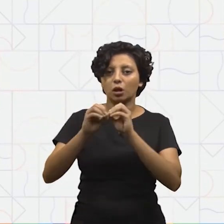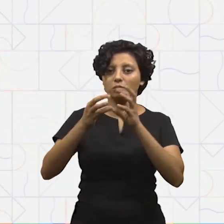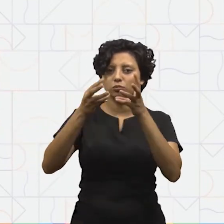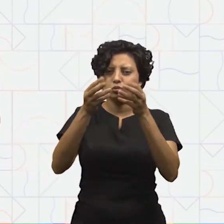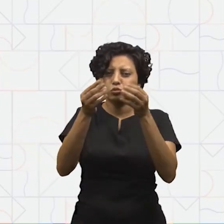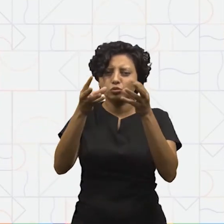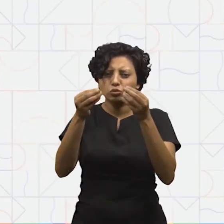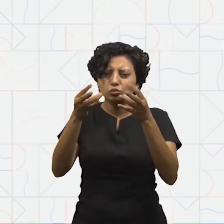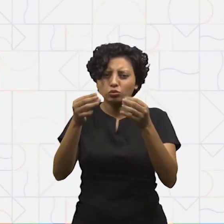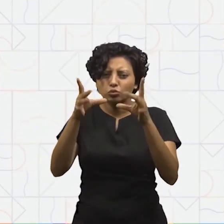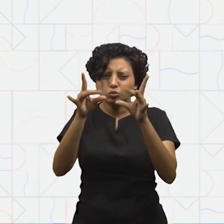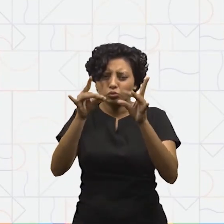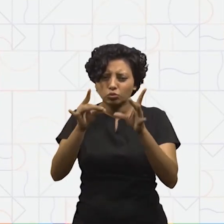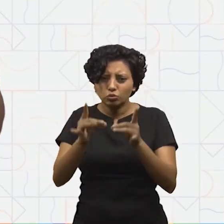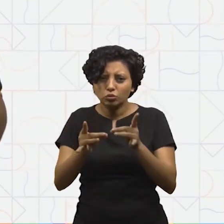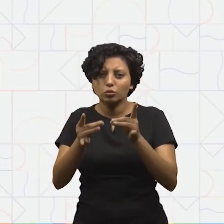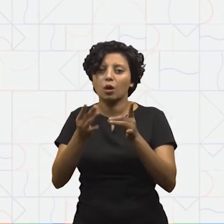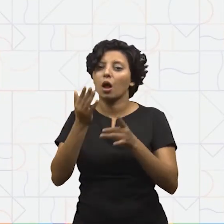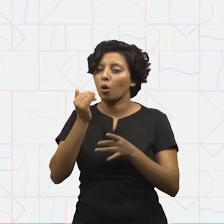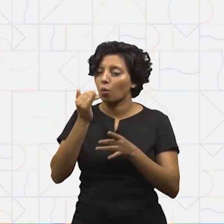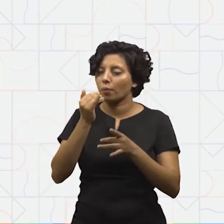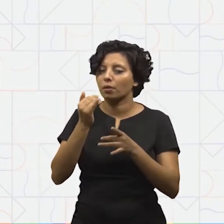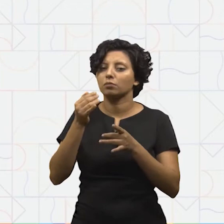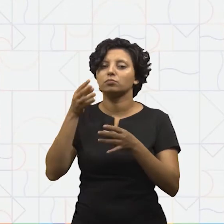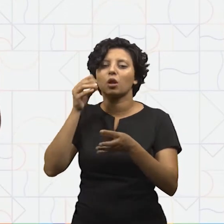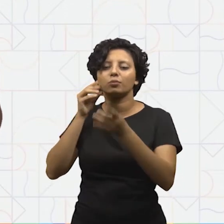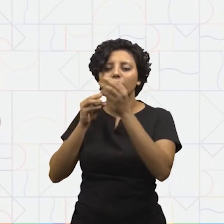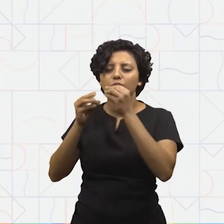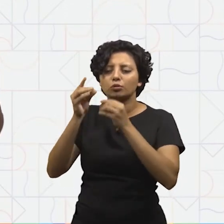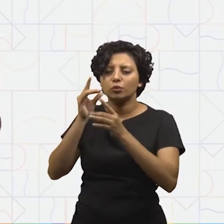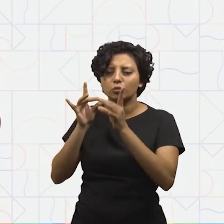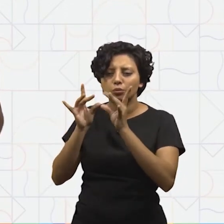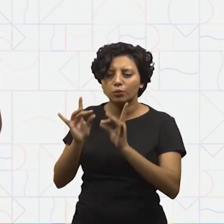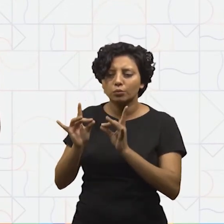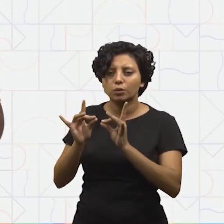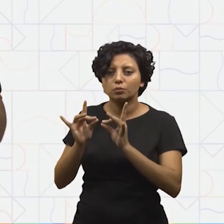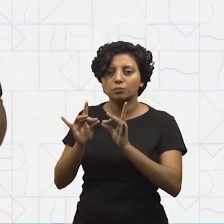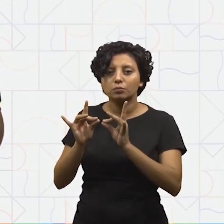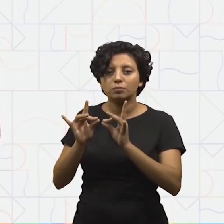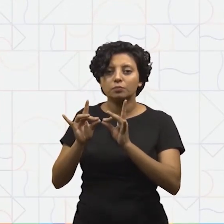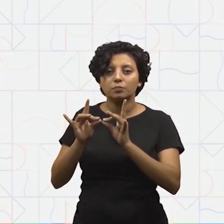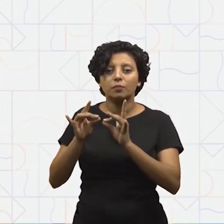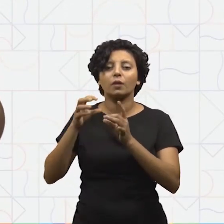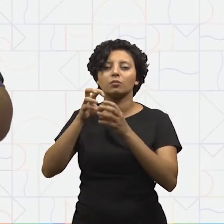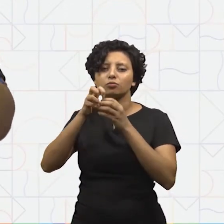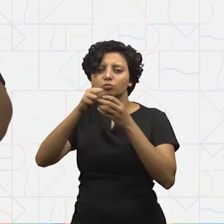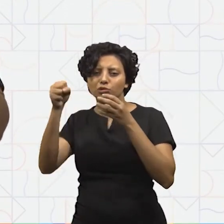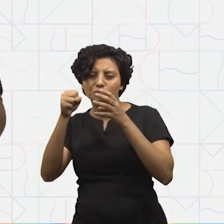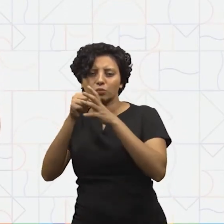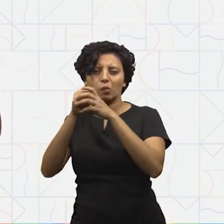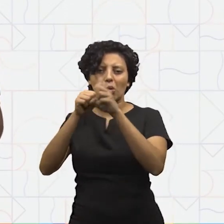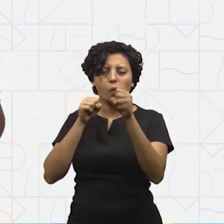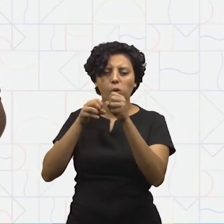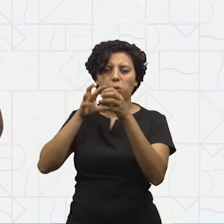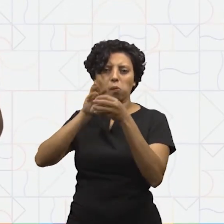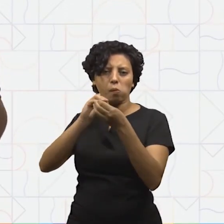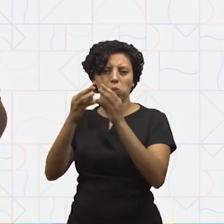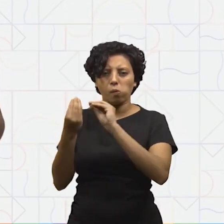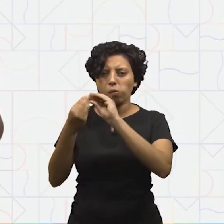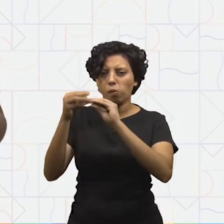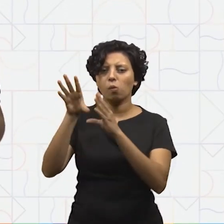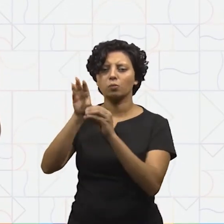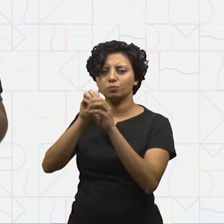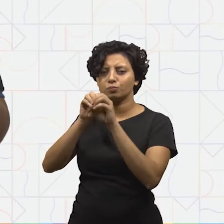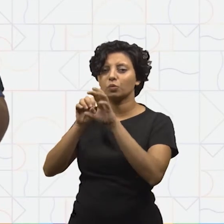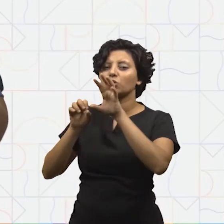em pedaços menores os alimentos. Ao tempo em que o alimento é rasgado, triturado e amassado